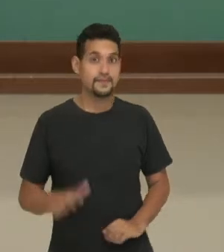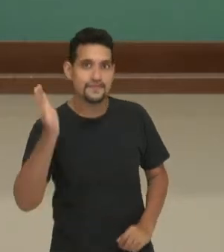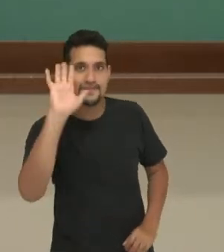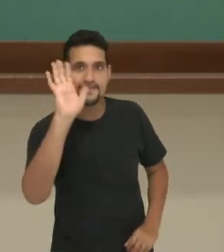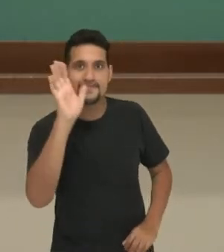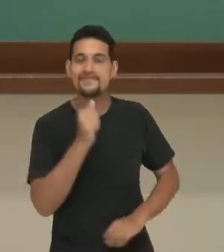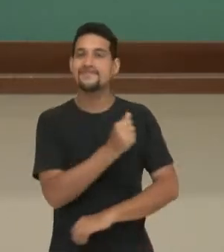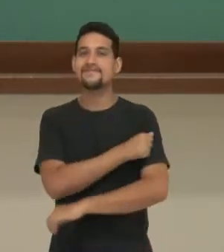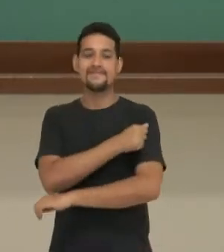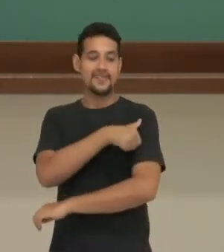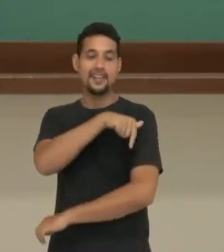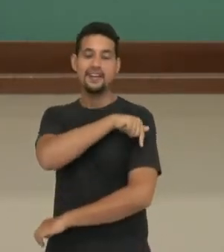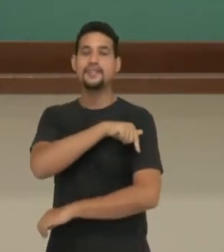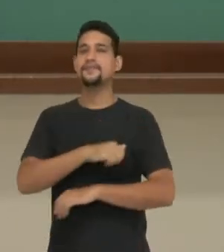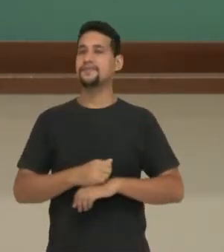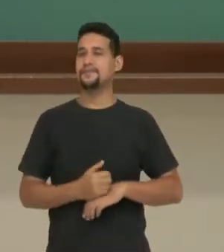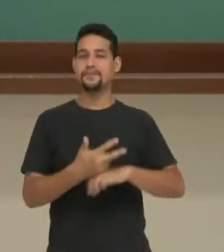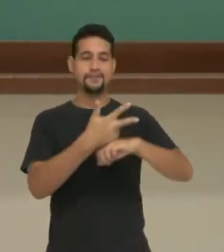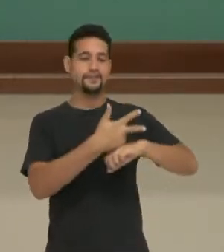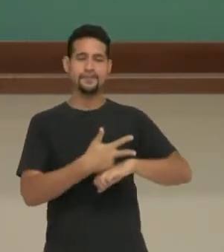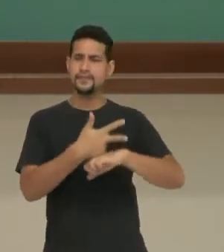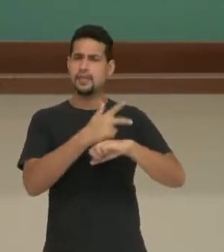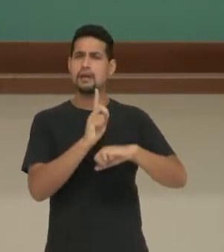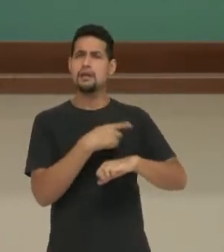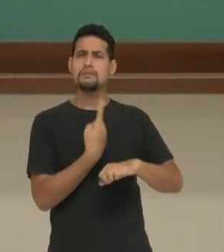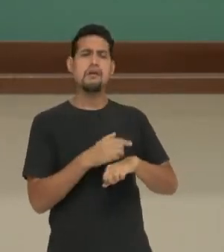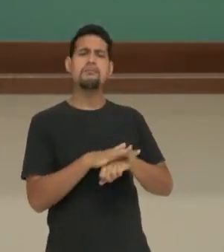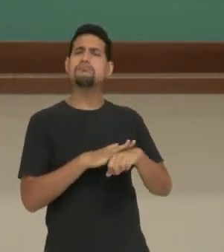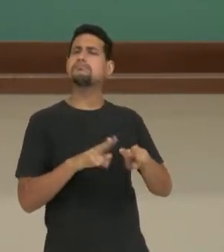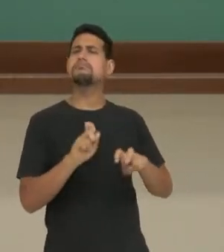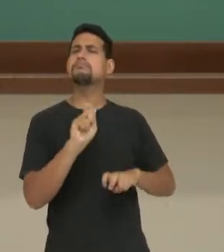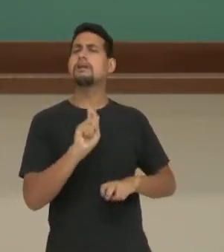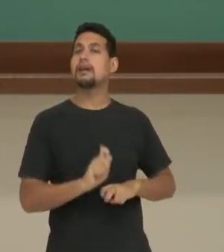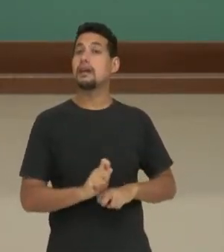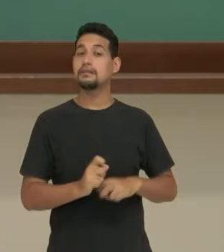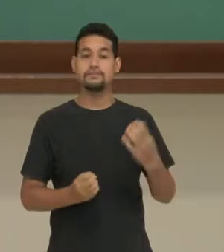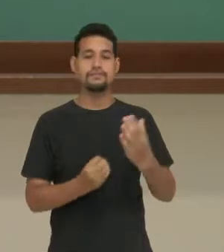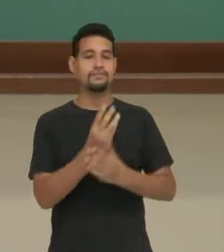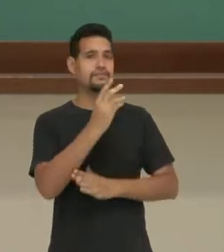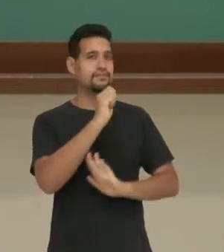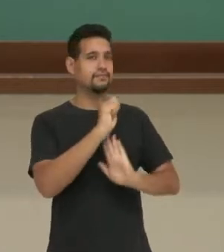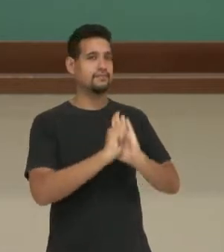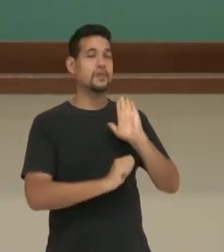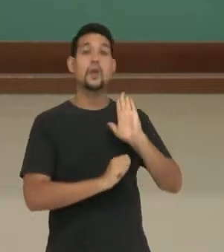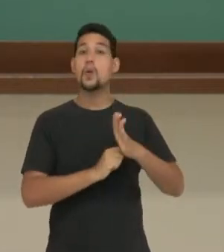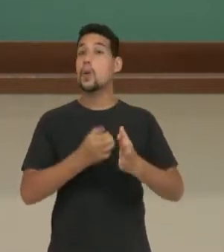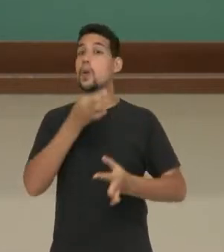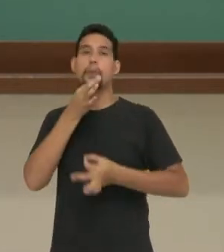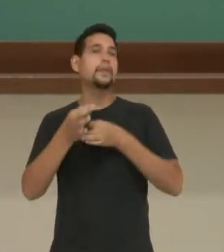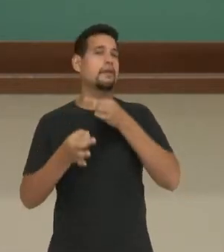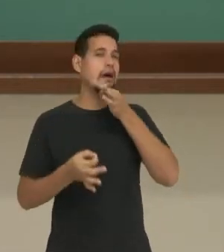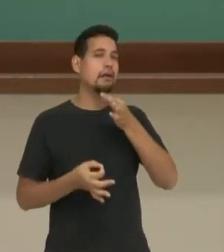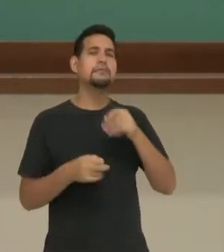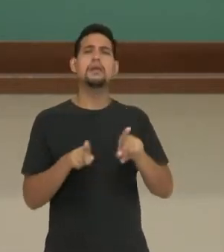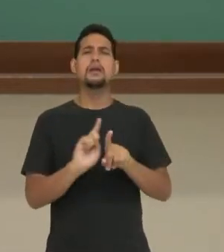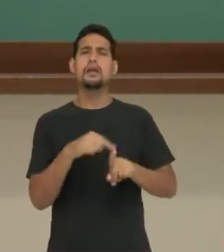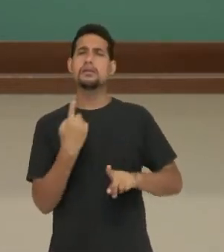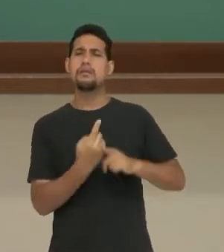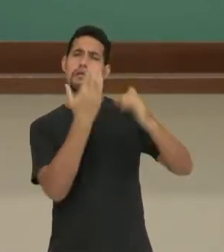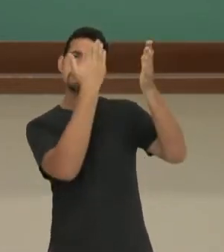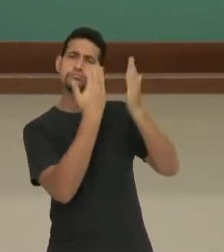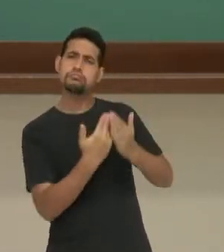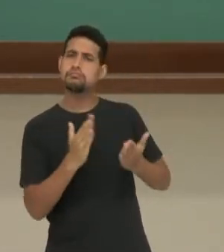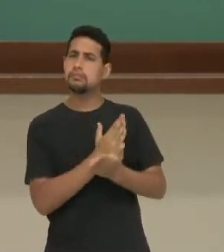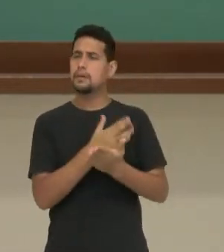Olá, estudantes do 7º ano. Neste vídeo vamos conversar sobre a produção do texto opinativo. Vamos analisar